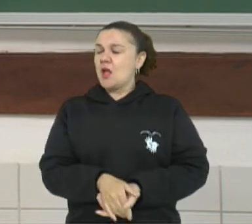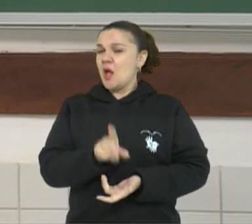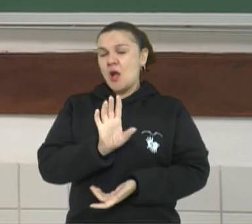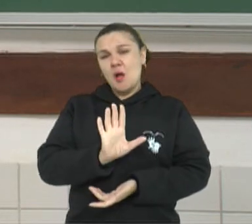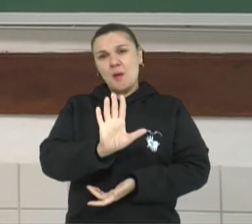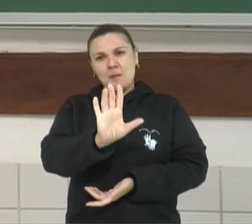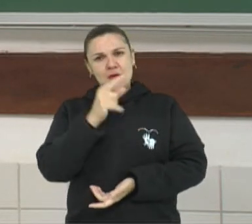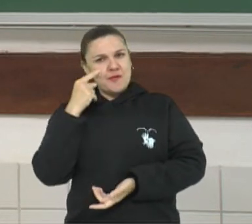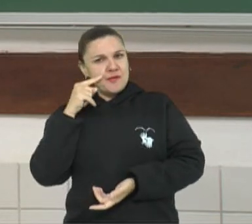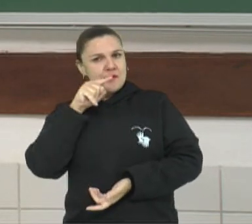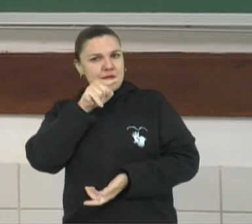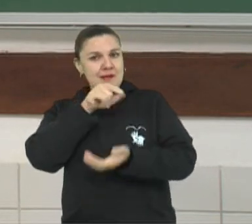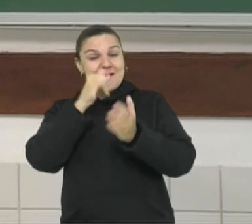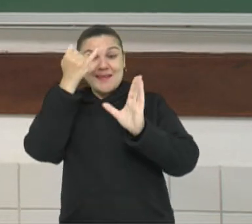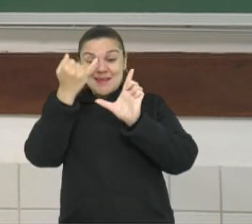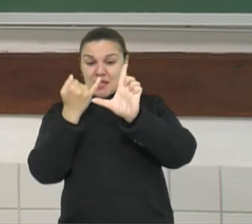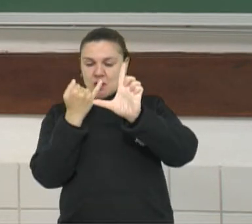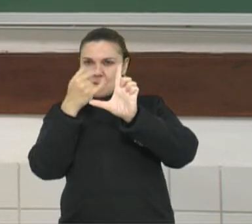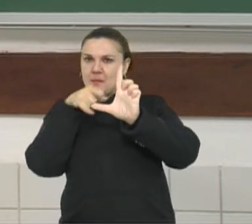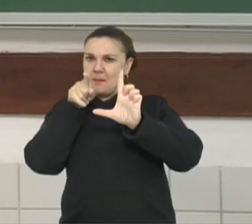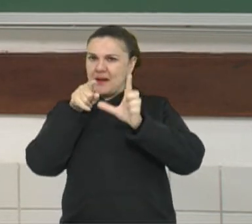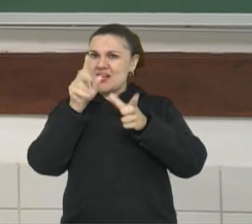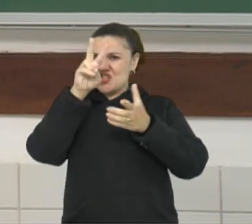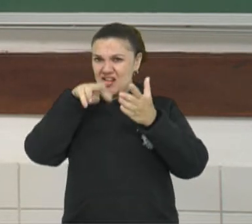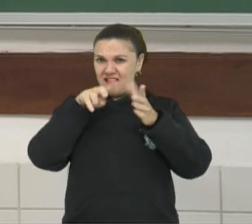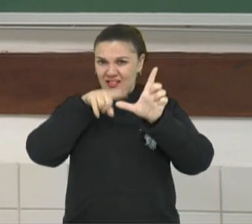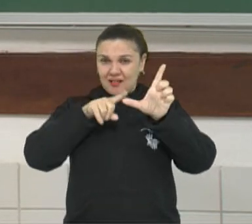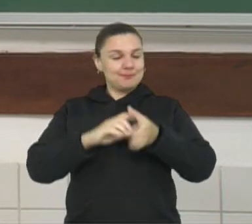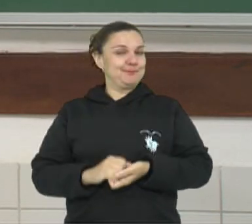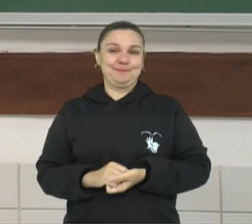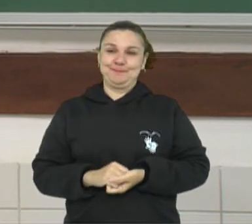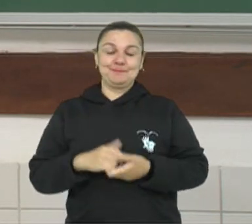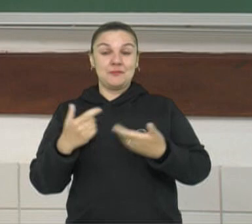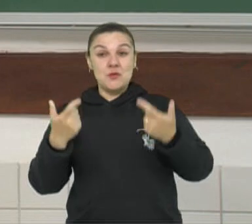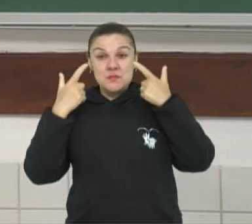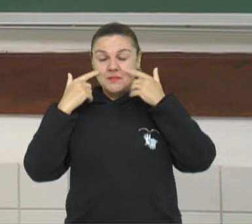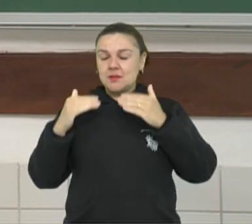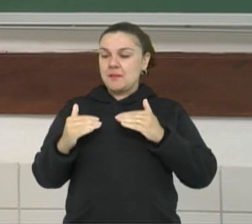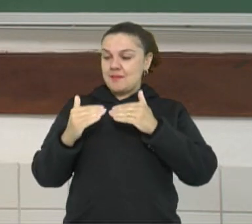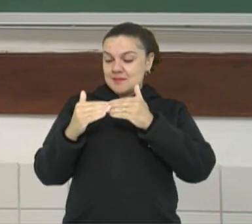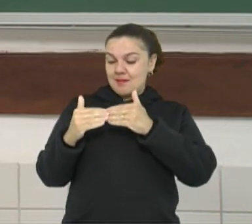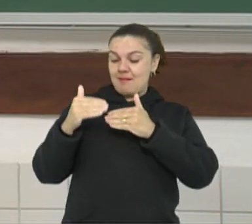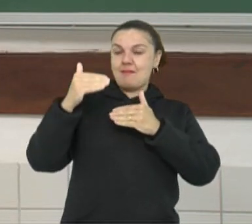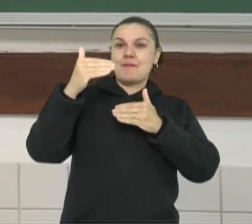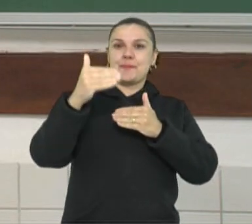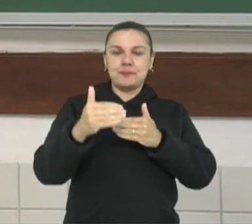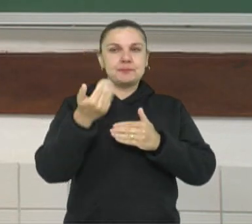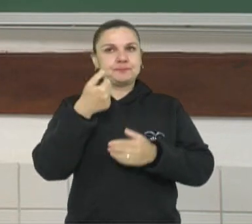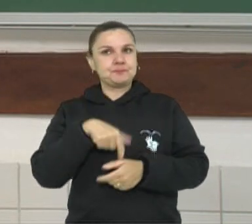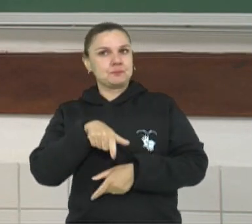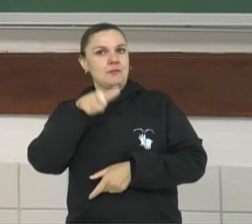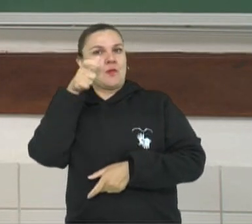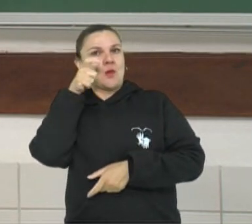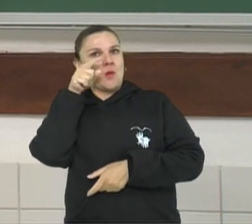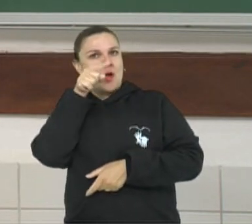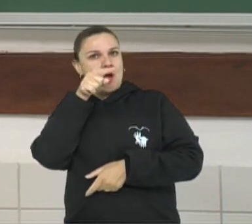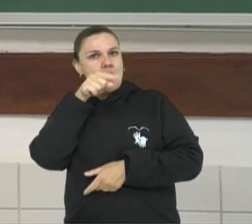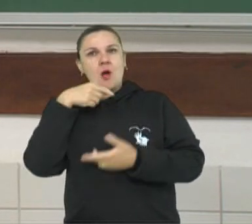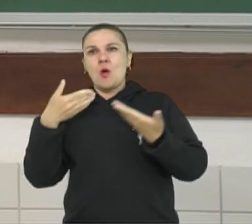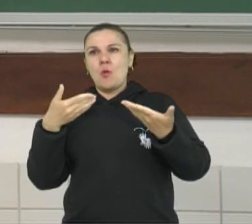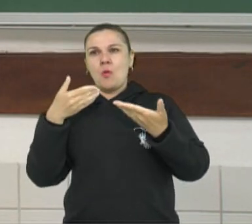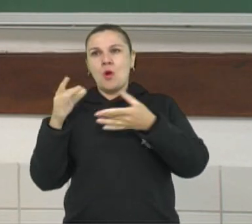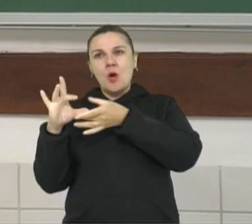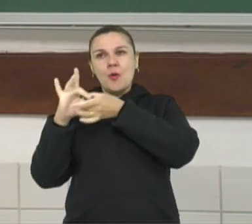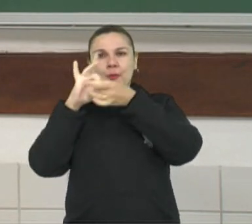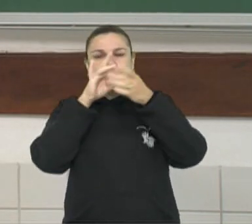de imagens, você precisa perceber um pouco além, porque você tem que olhar a intenção, o contexto